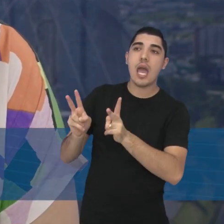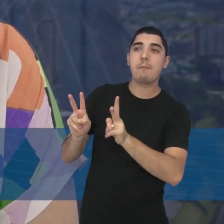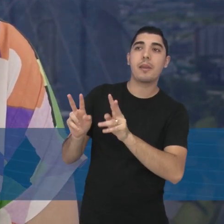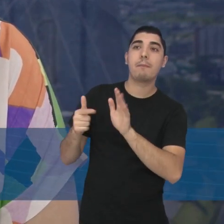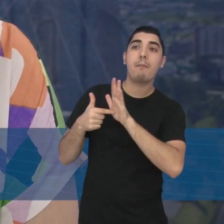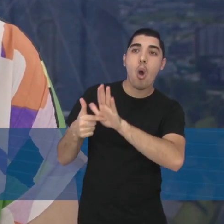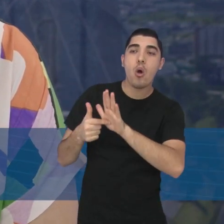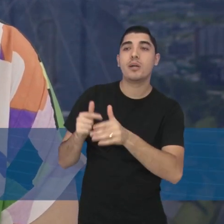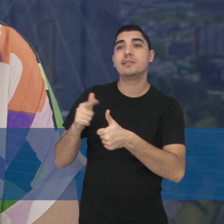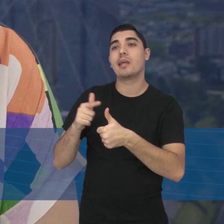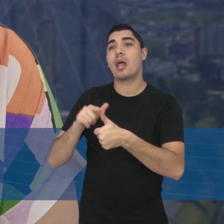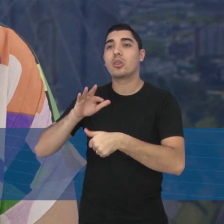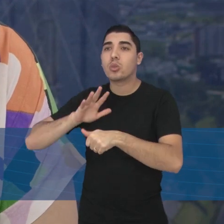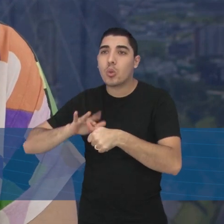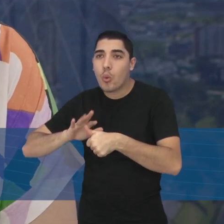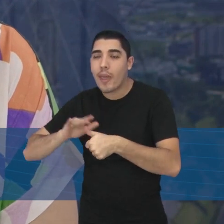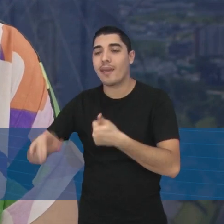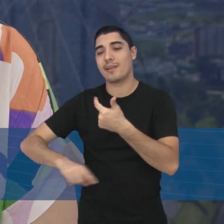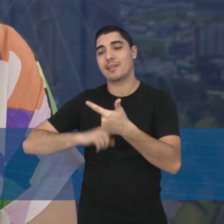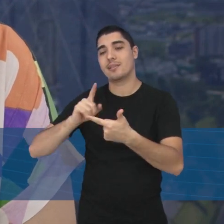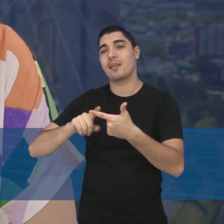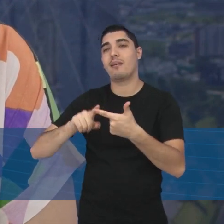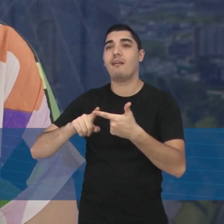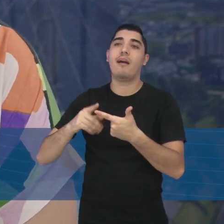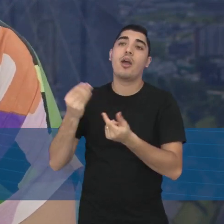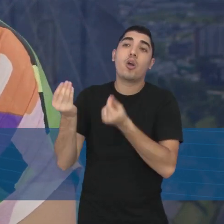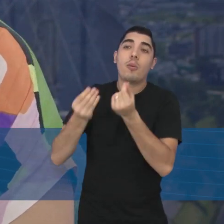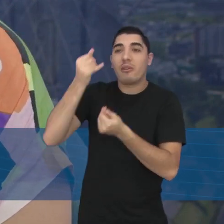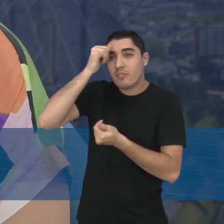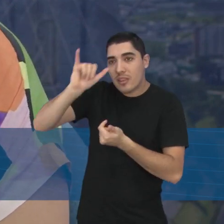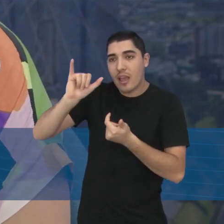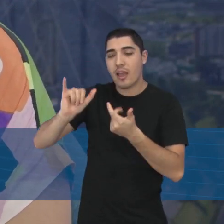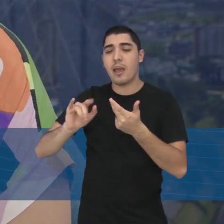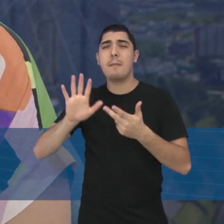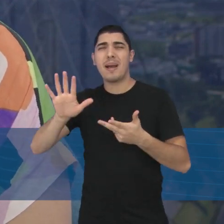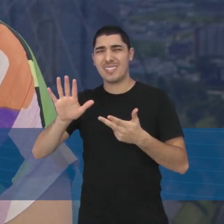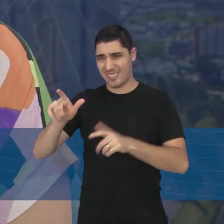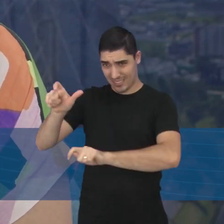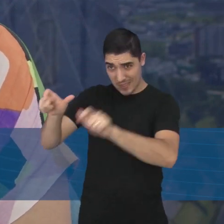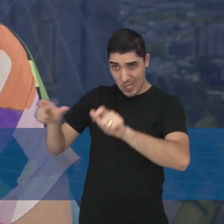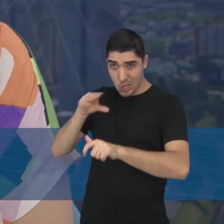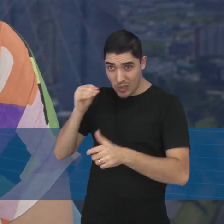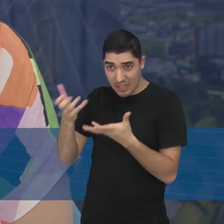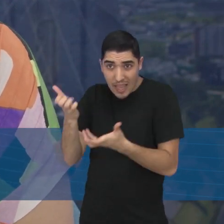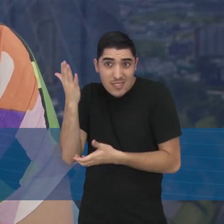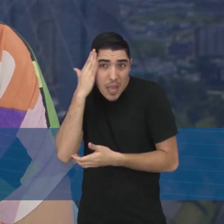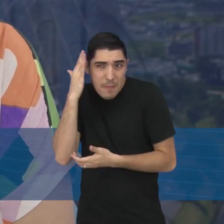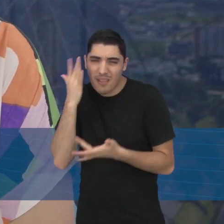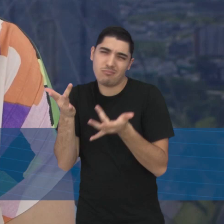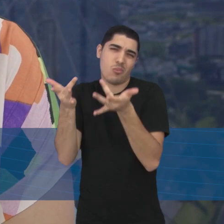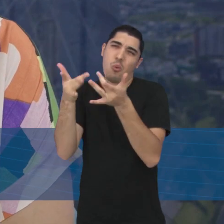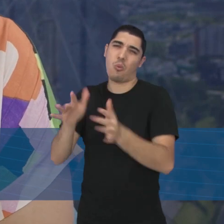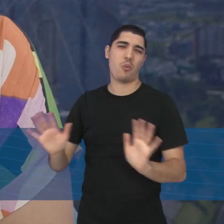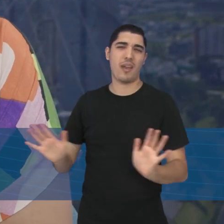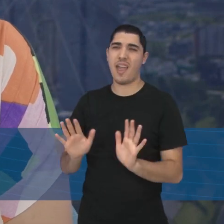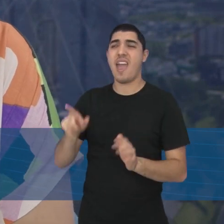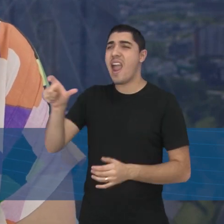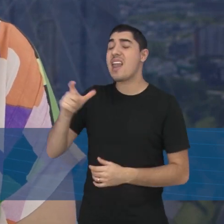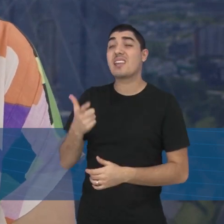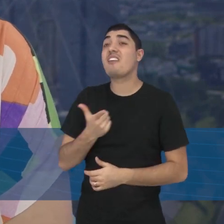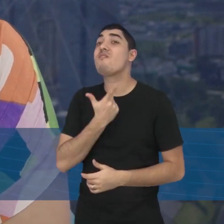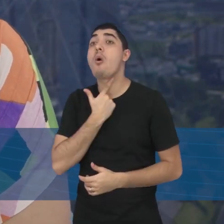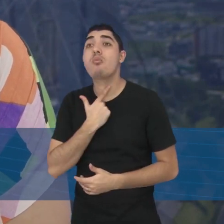em métodos, e o adolescente não quer saber disso, né? Como disse, o adolescente, ele está nos